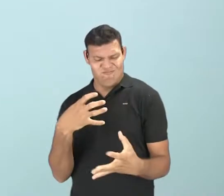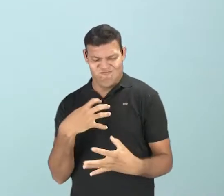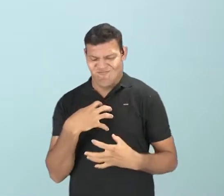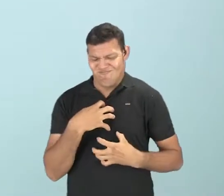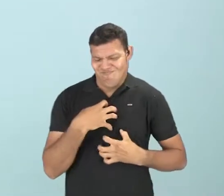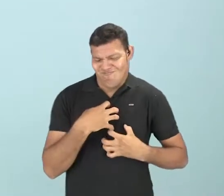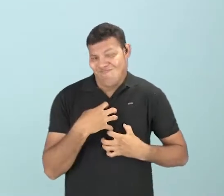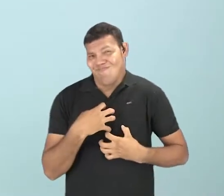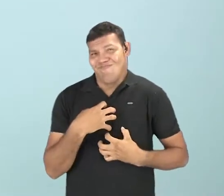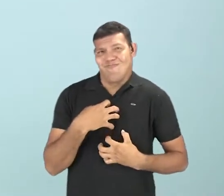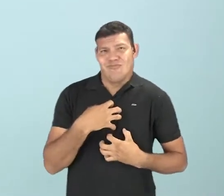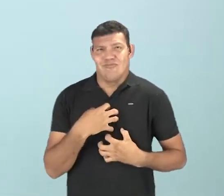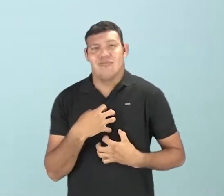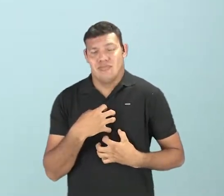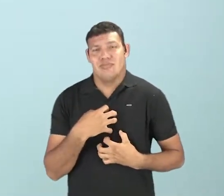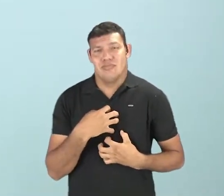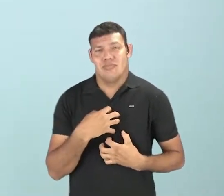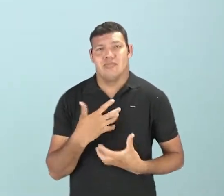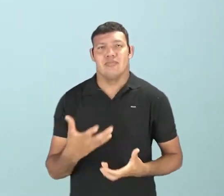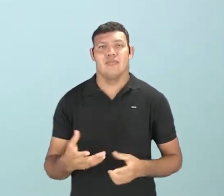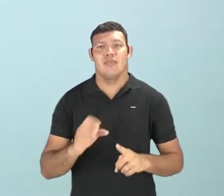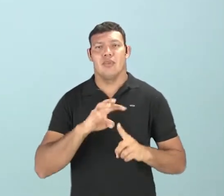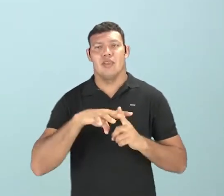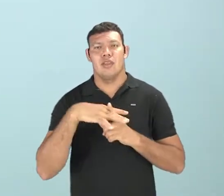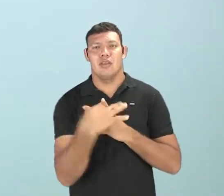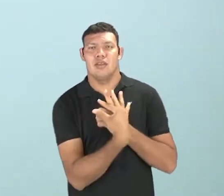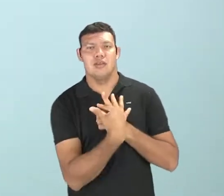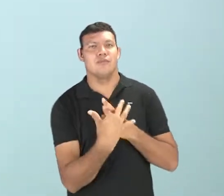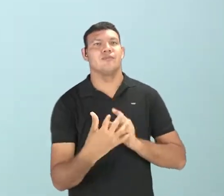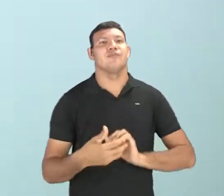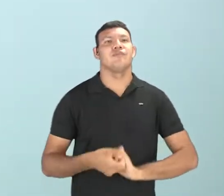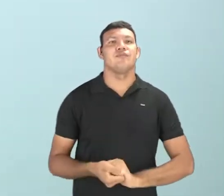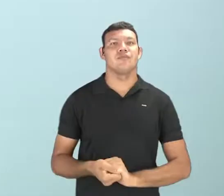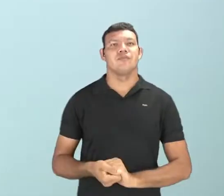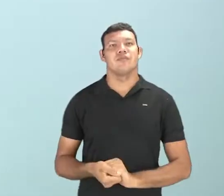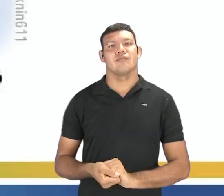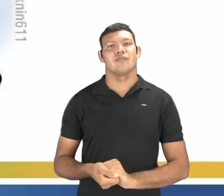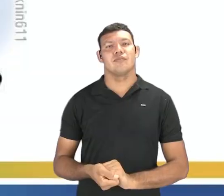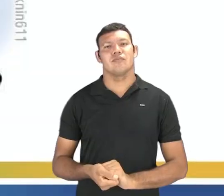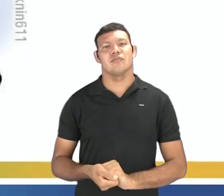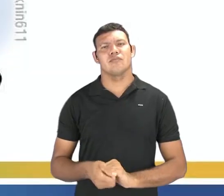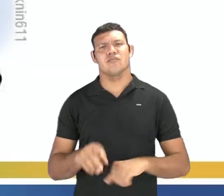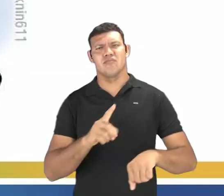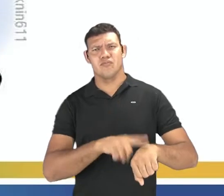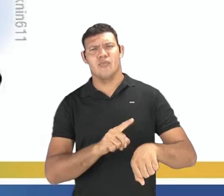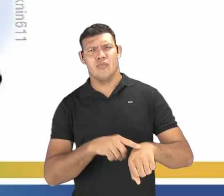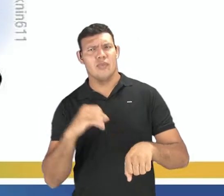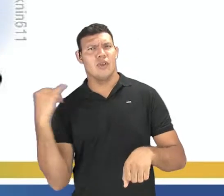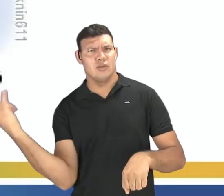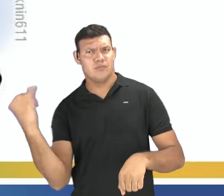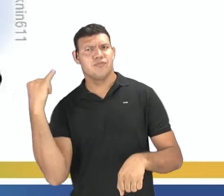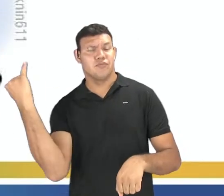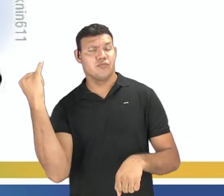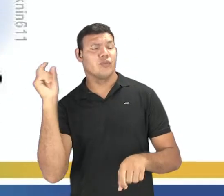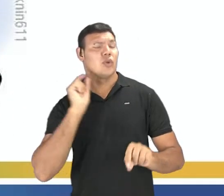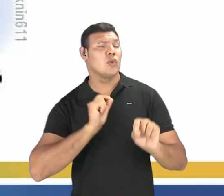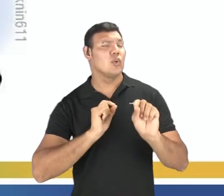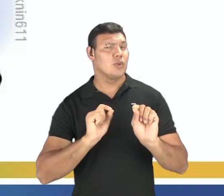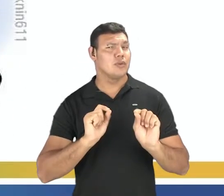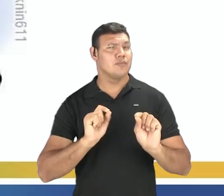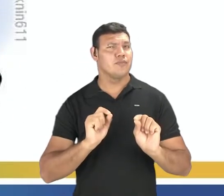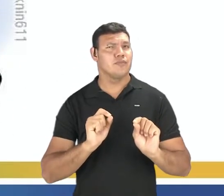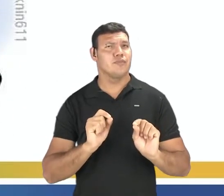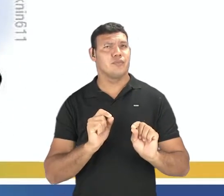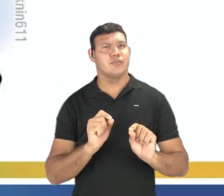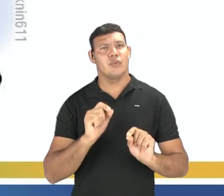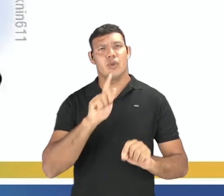sob o jugo da União Soviética. Continuando aí, nós temos momentos importantes e esse é um dos maiores impactos, que justamente é